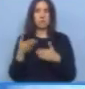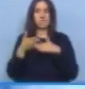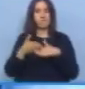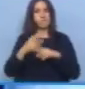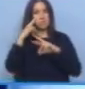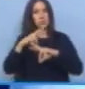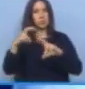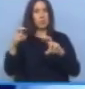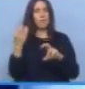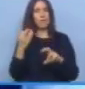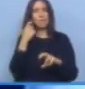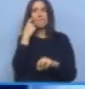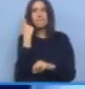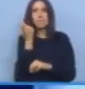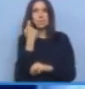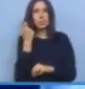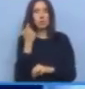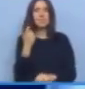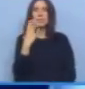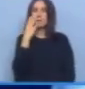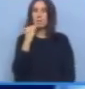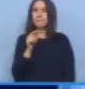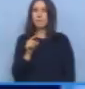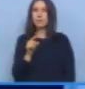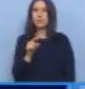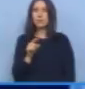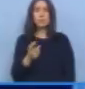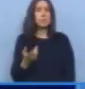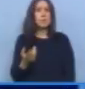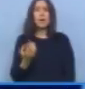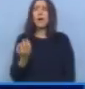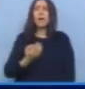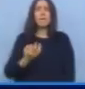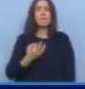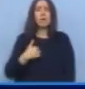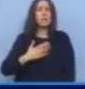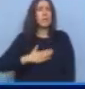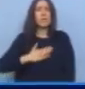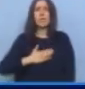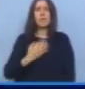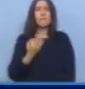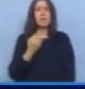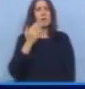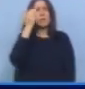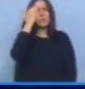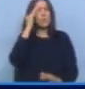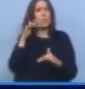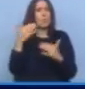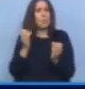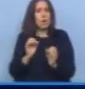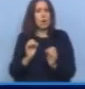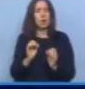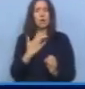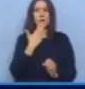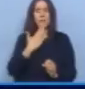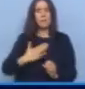e de termos ido à procura, eu acho que isso, mesmo que não queiramos, que não seja de forma consciente, nos